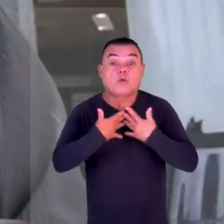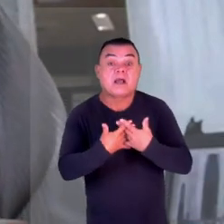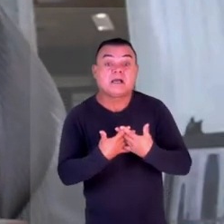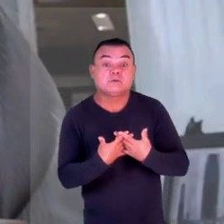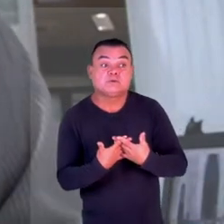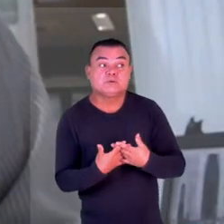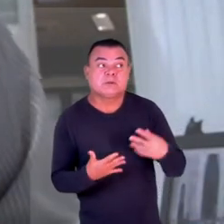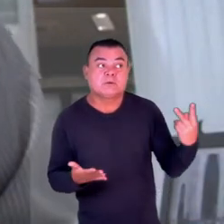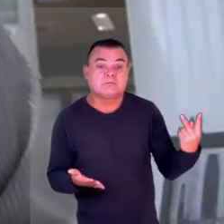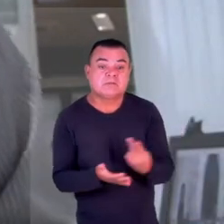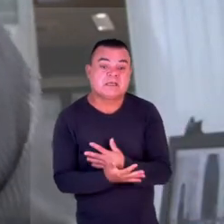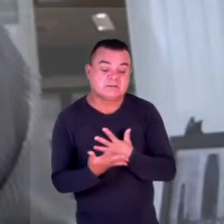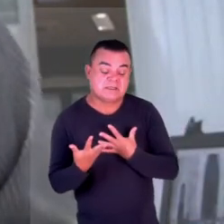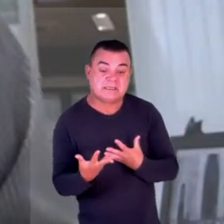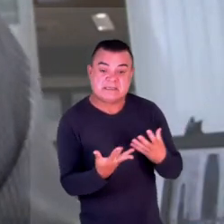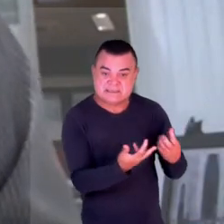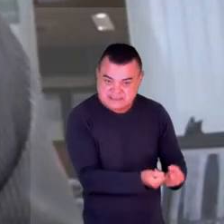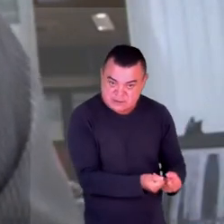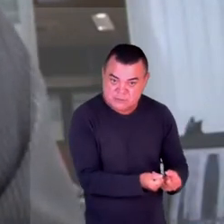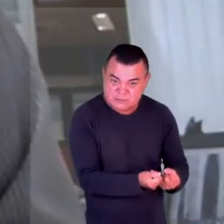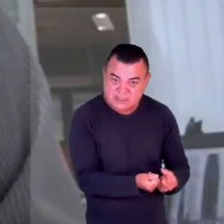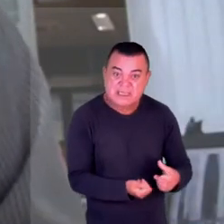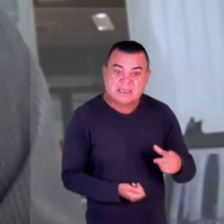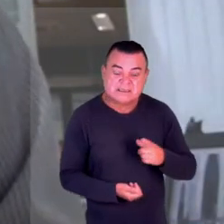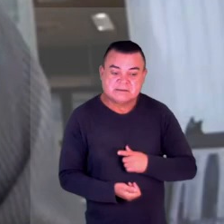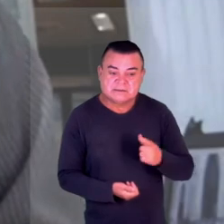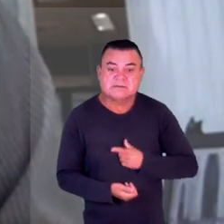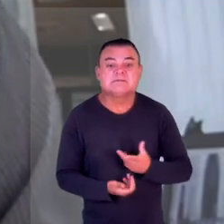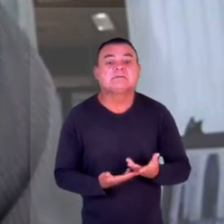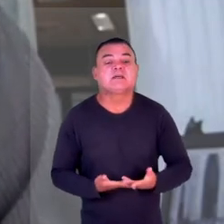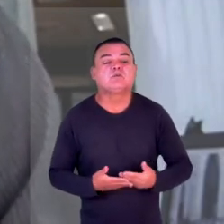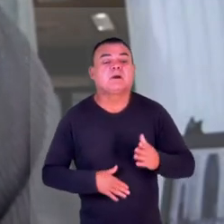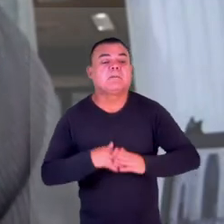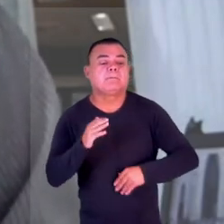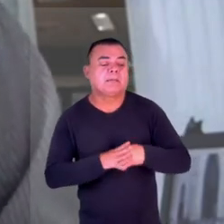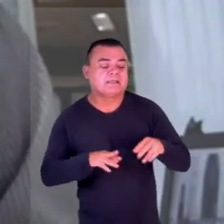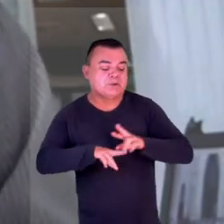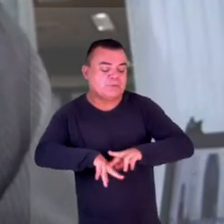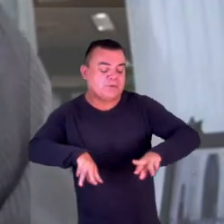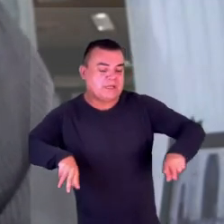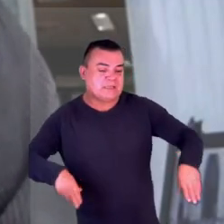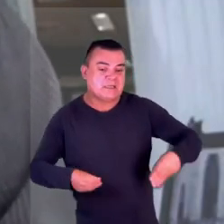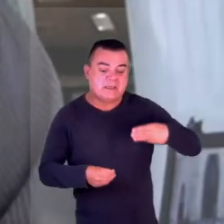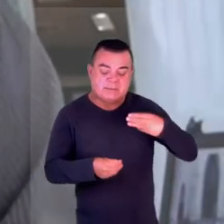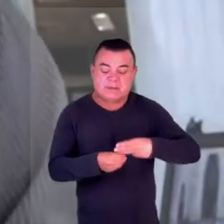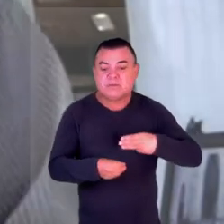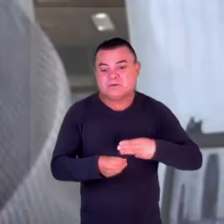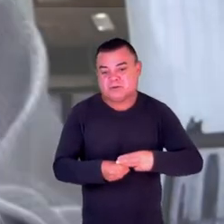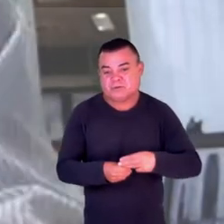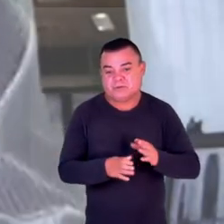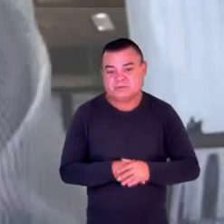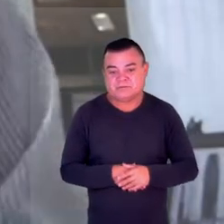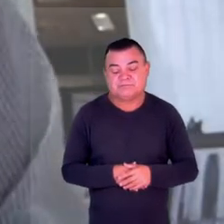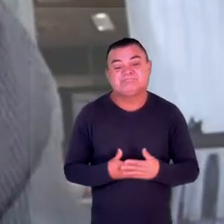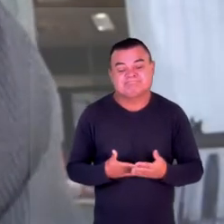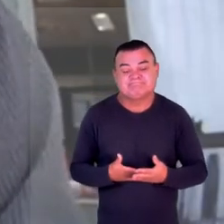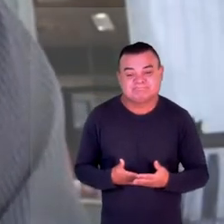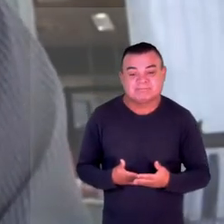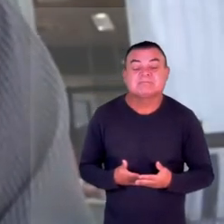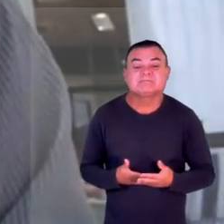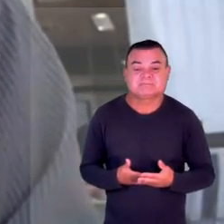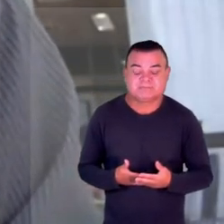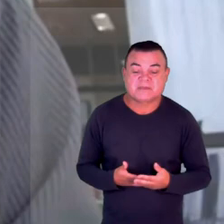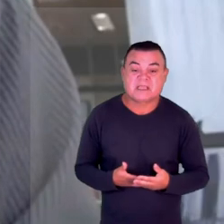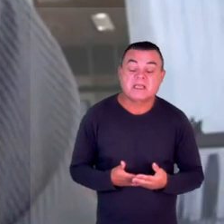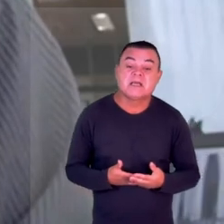uma um cmputo diferenciado né Para aqueles municípios na destinação dos recursos que já fizeram